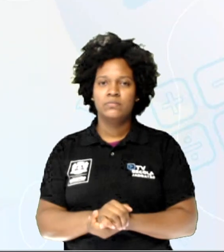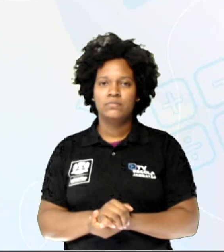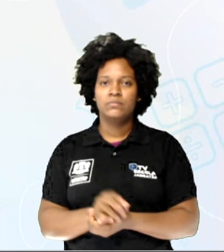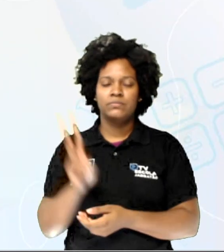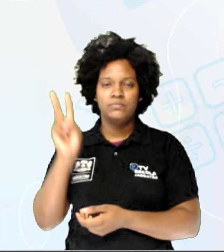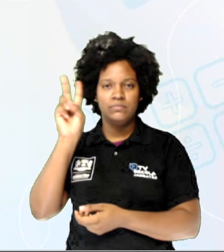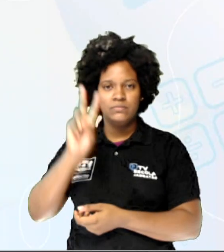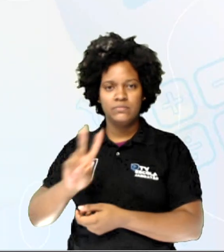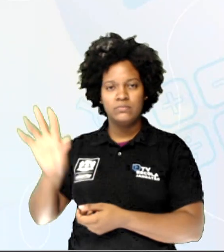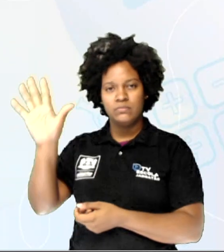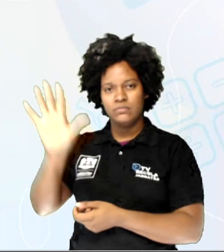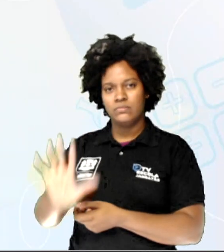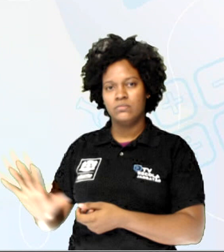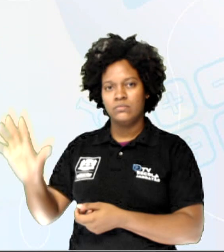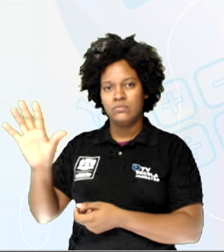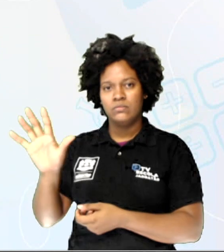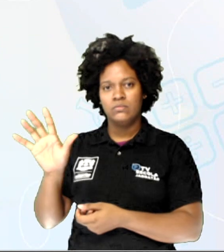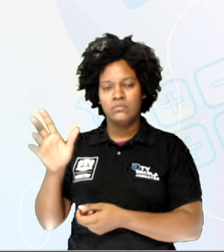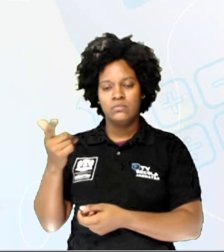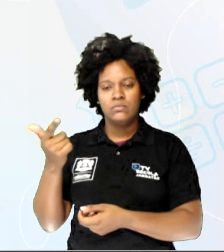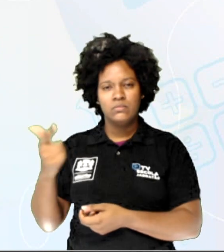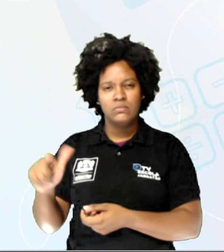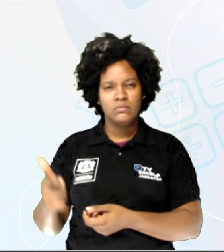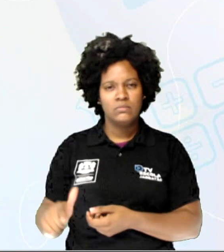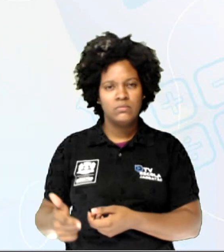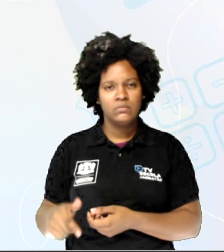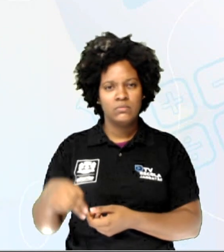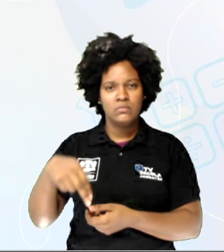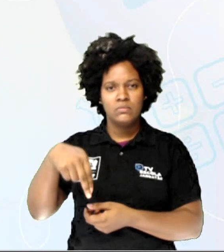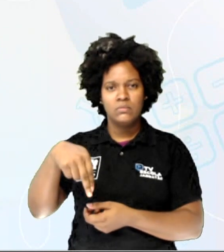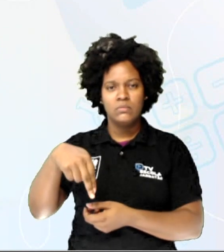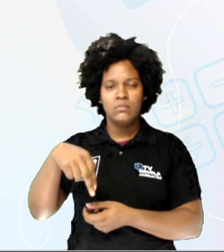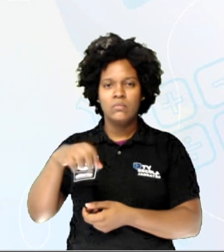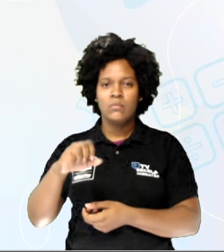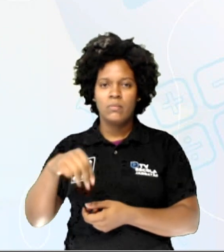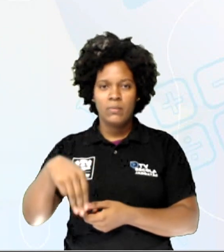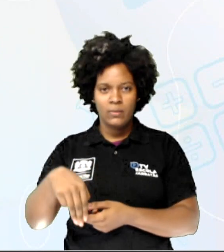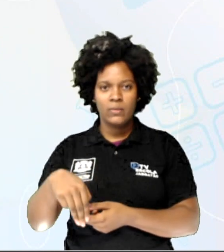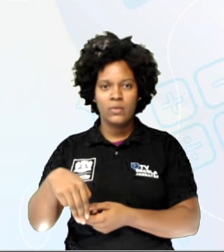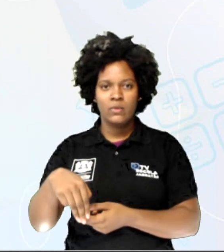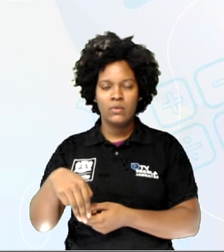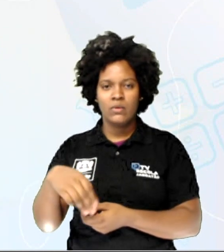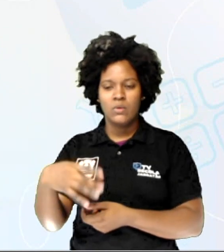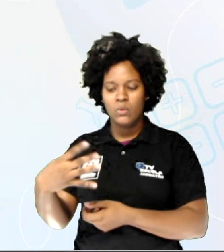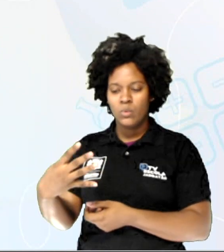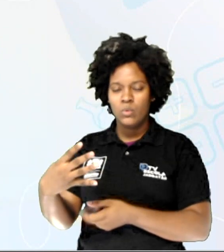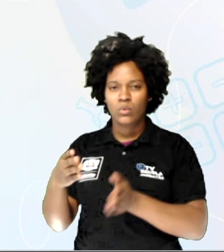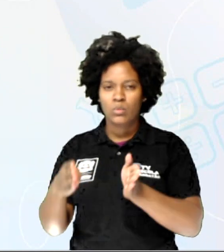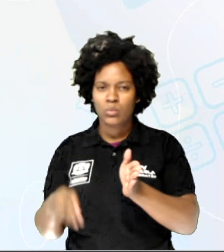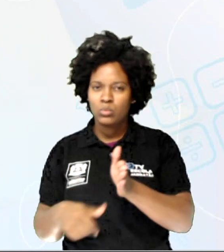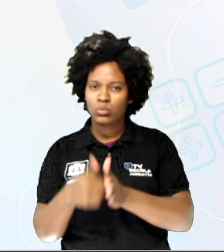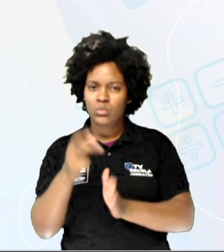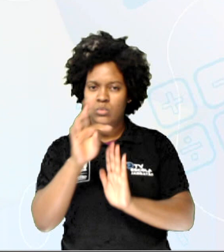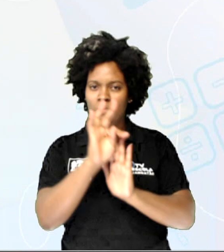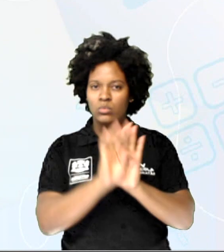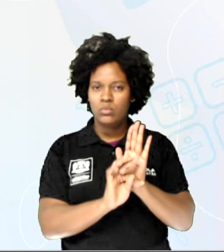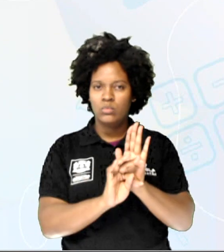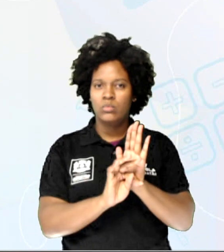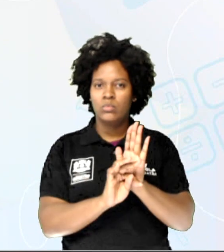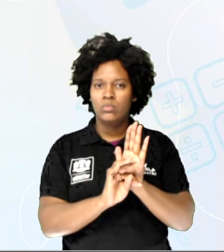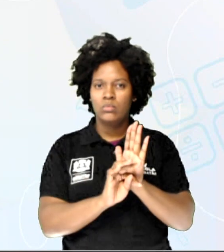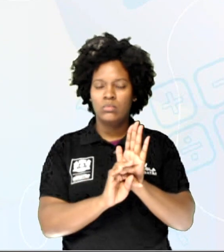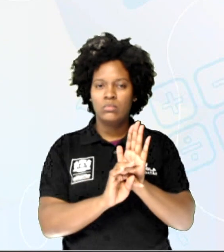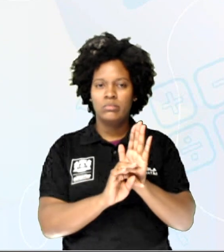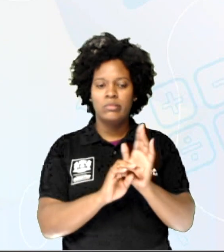ele aí. A repetição do conectivo "nem" no quarto verso da primeira estrofe do texto 4 é